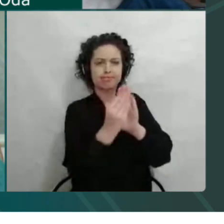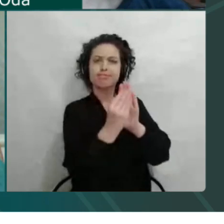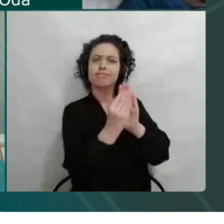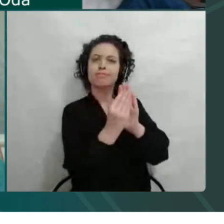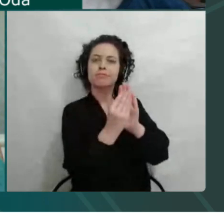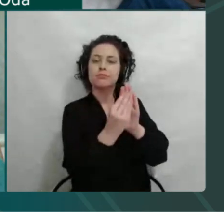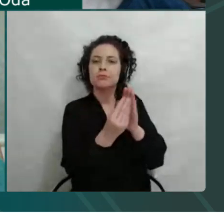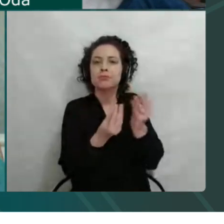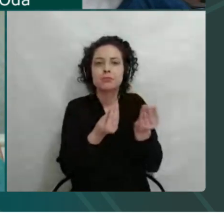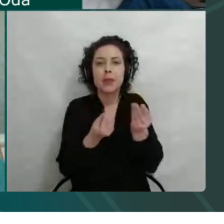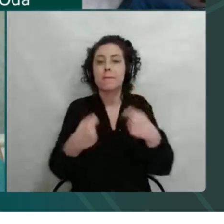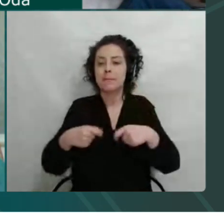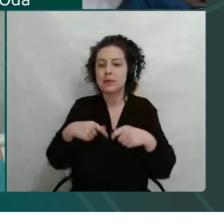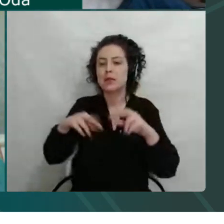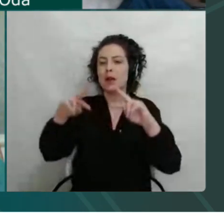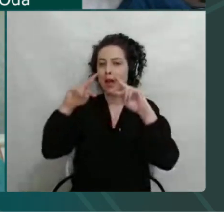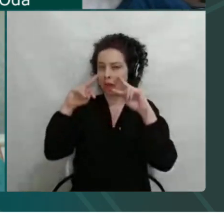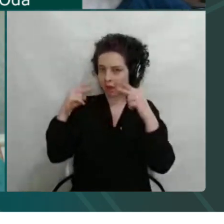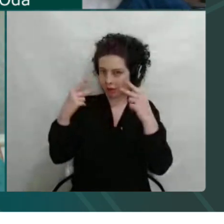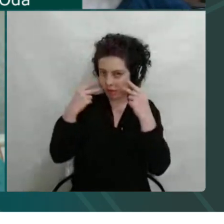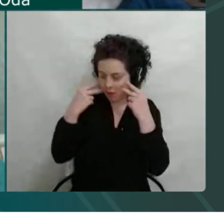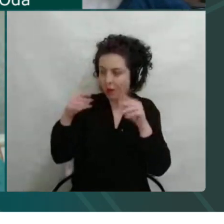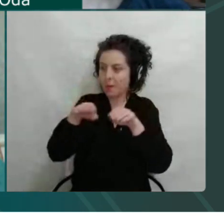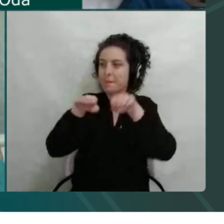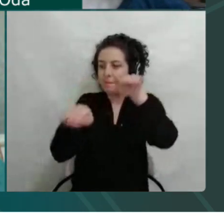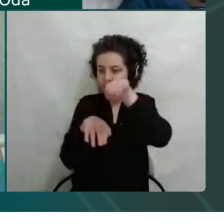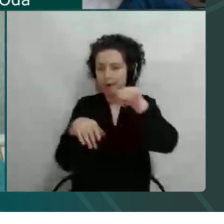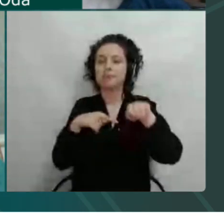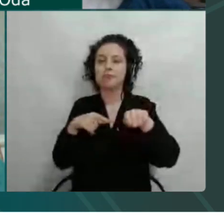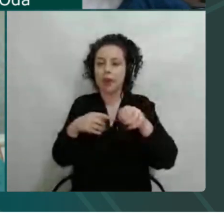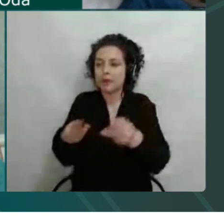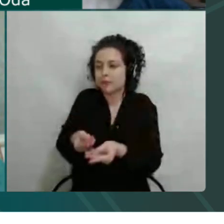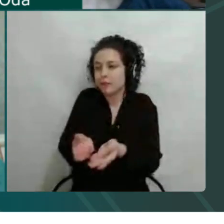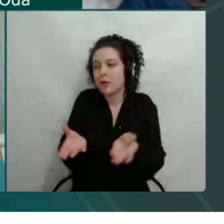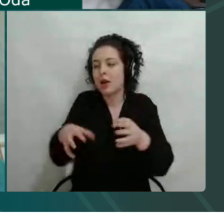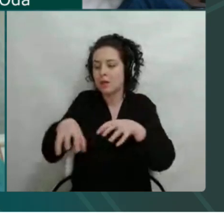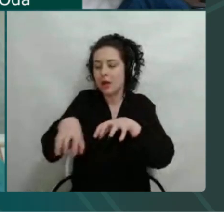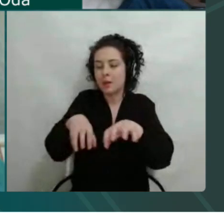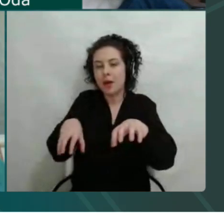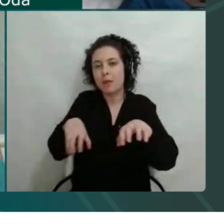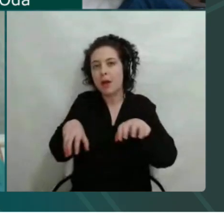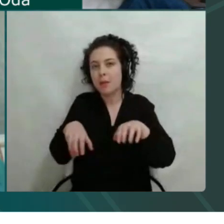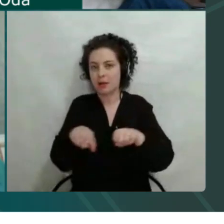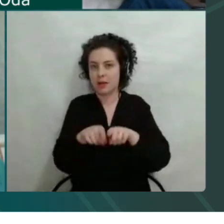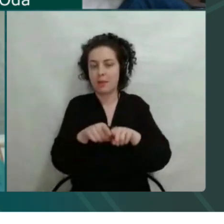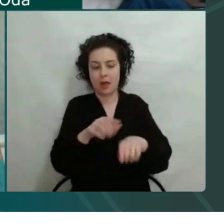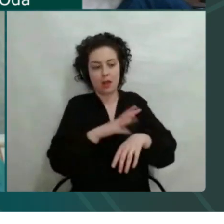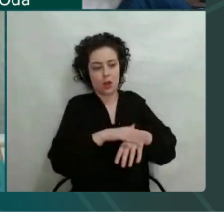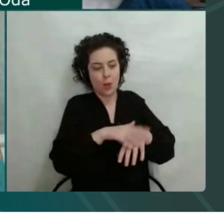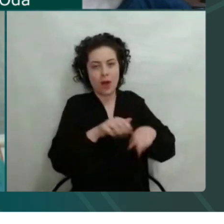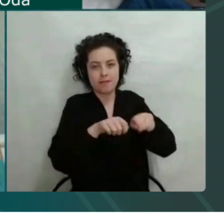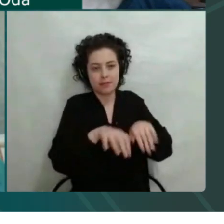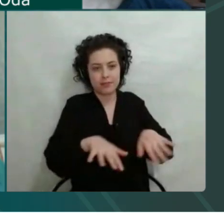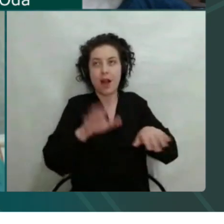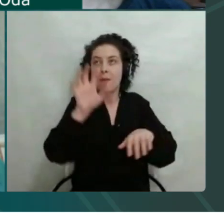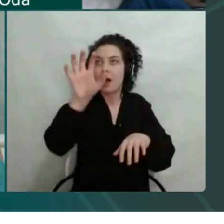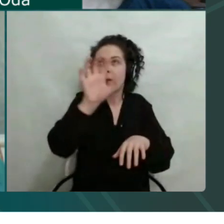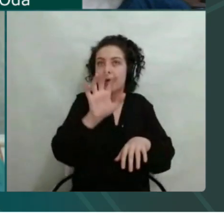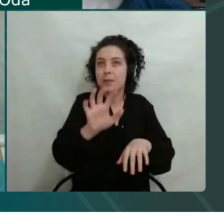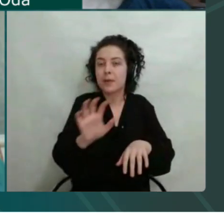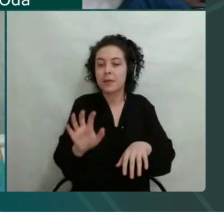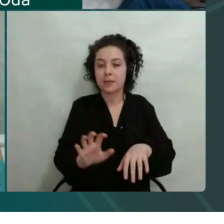de reconhecer as desigualdades na distribuição da doença em termos regionais, em termos